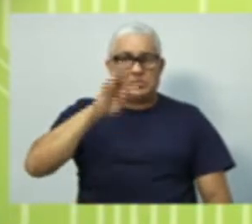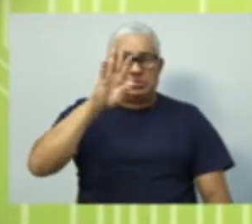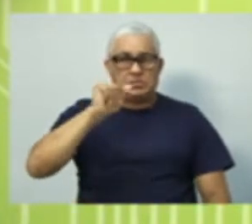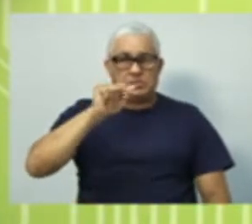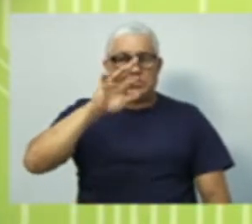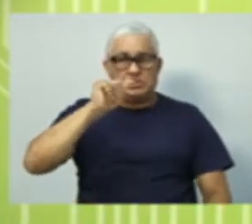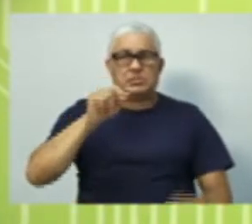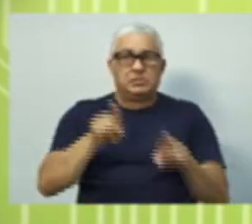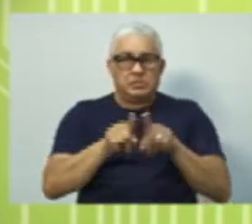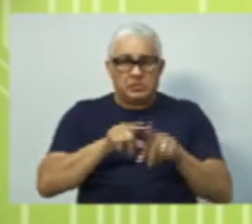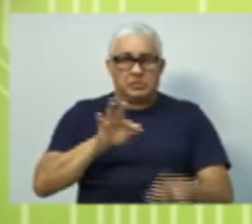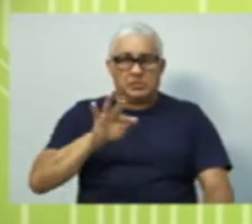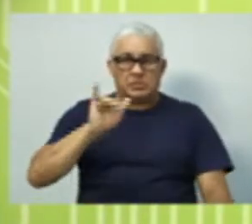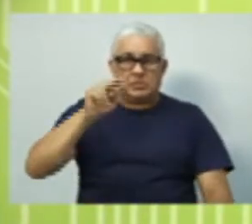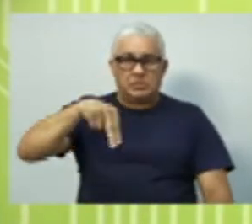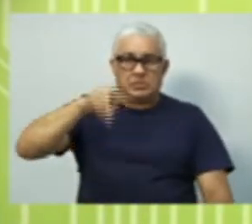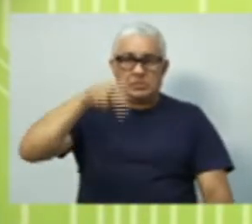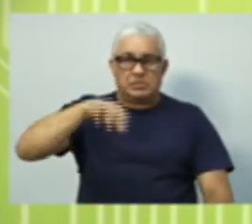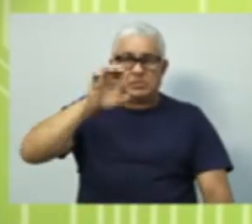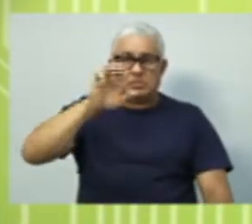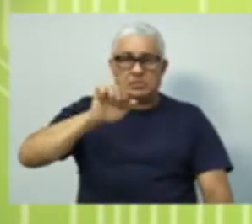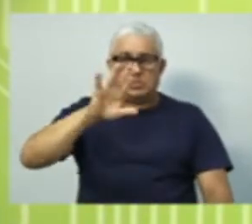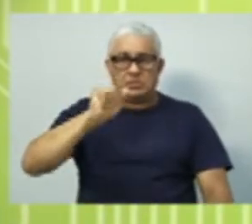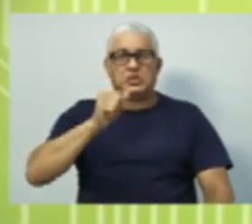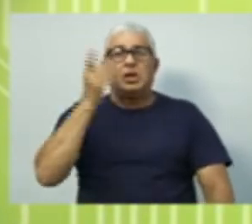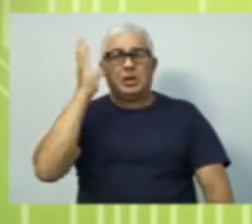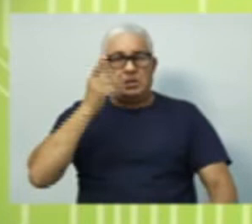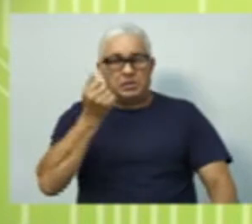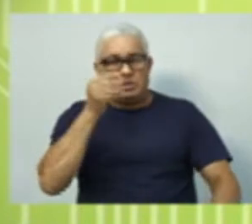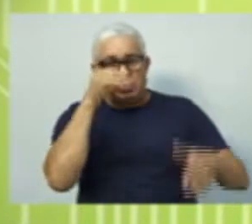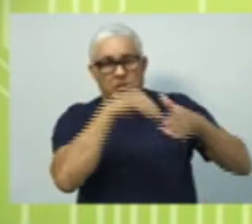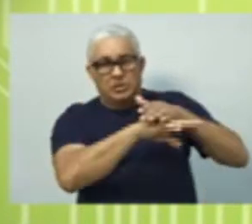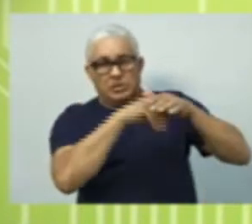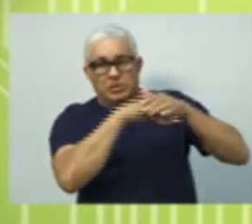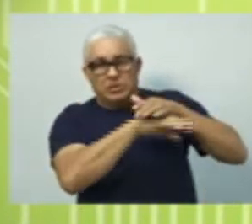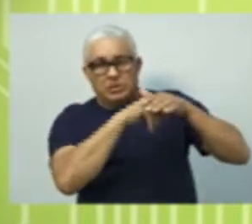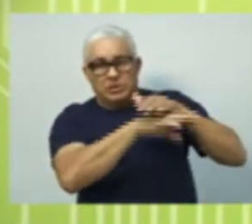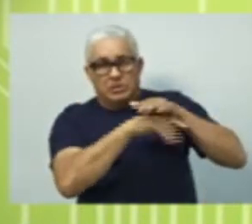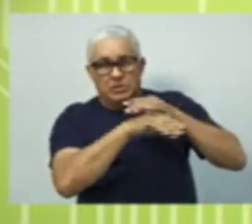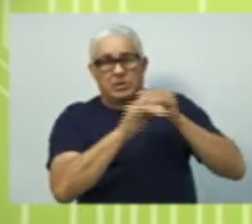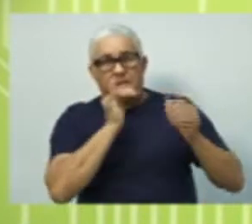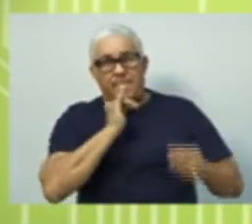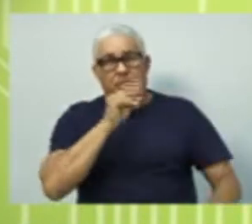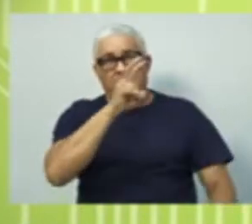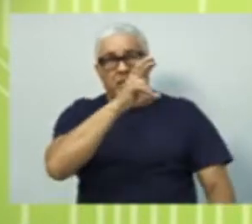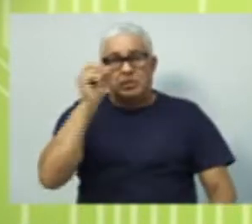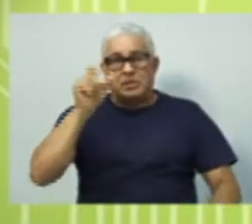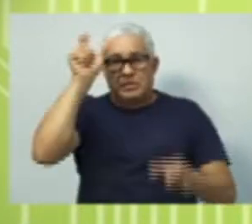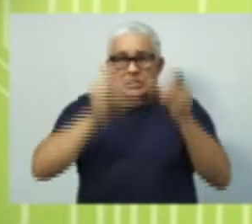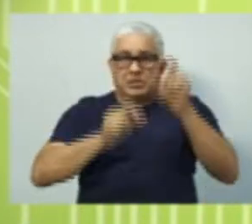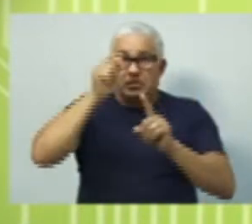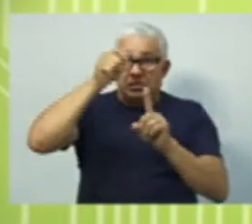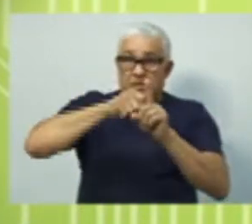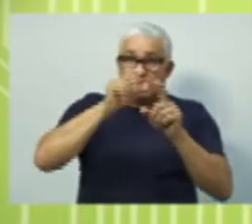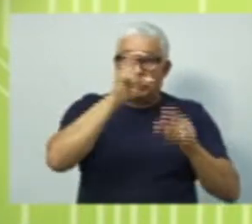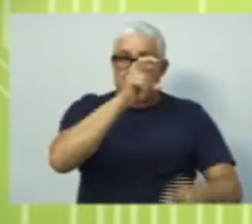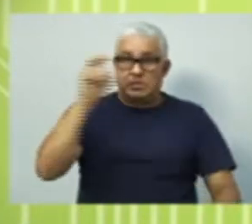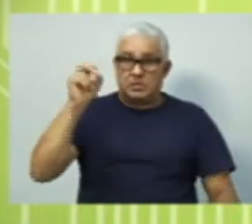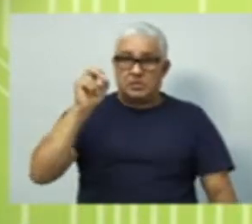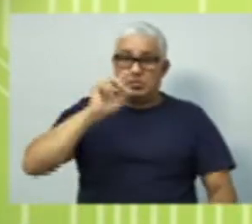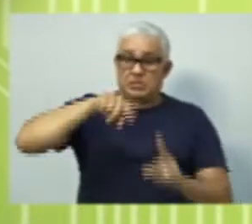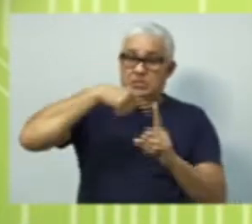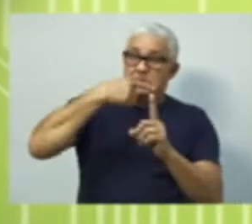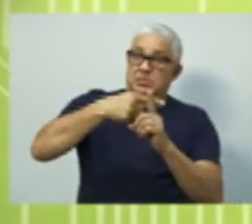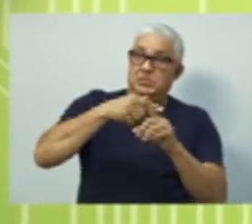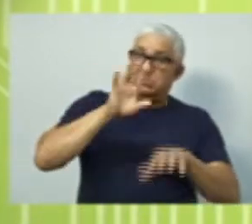que ele pega toda a renda que ele tem, que ele já tem uma média, por exemplo, que ele demonstrou, né, de 500 clientes durante o mês, com acréscimo